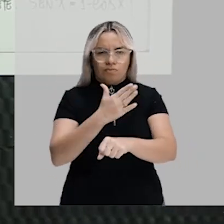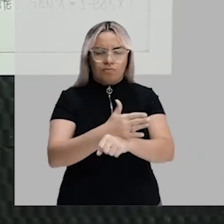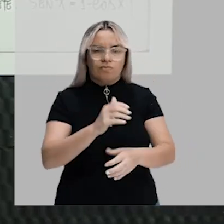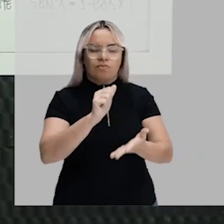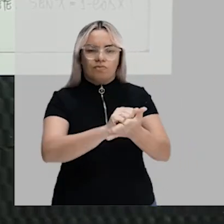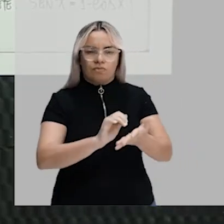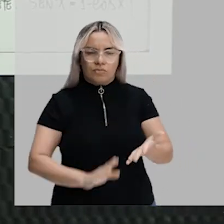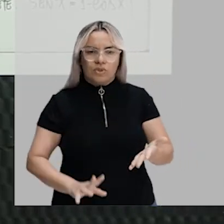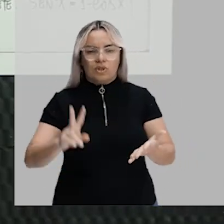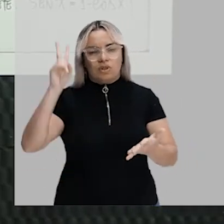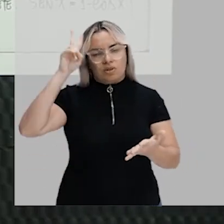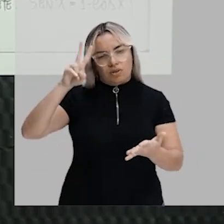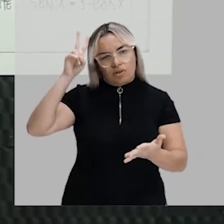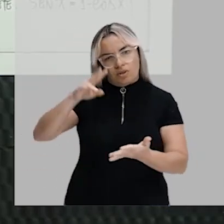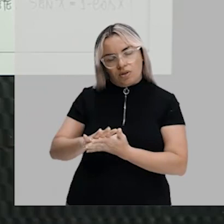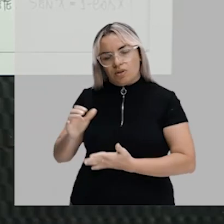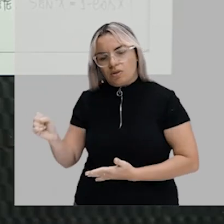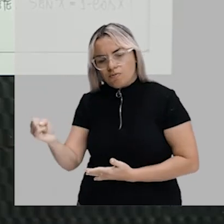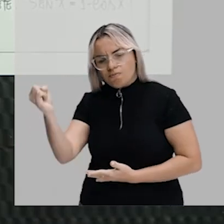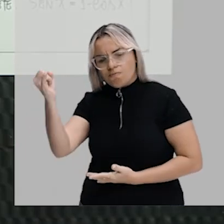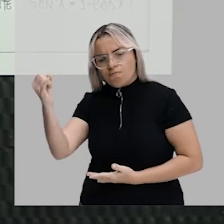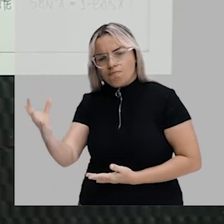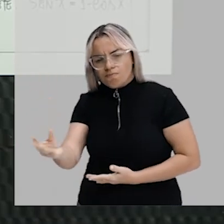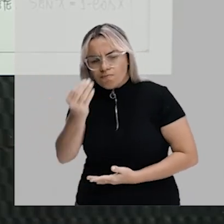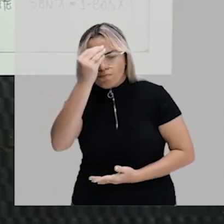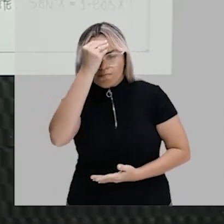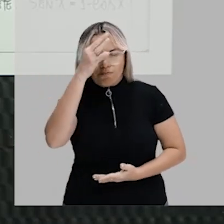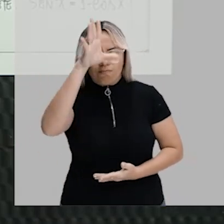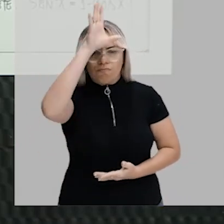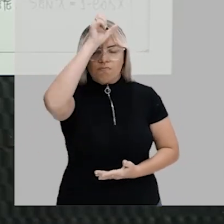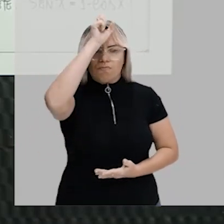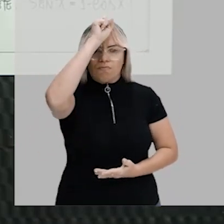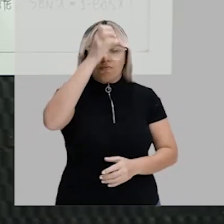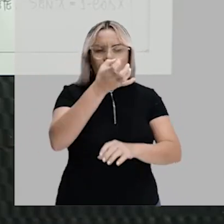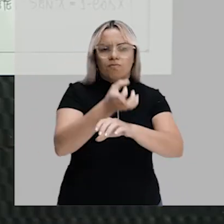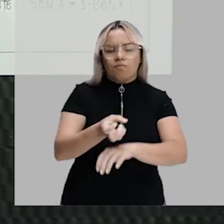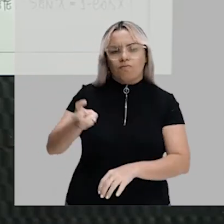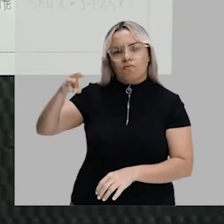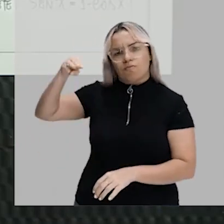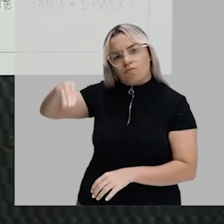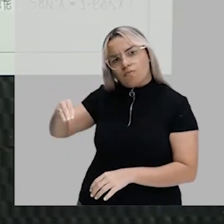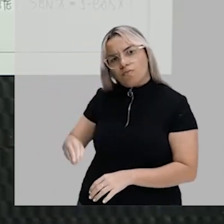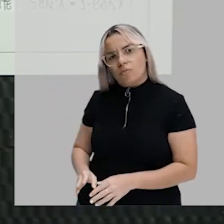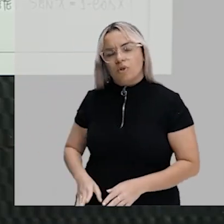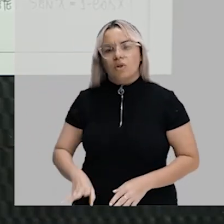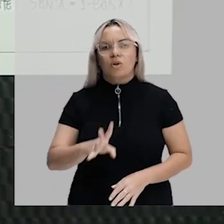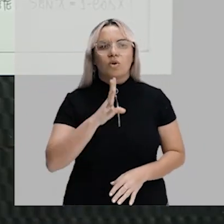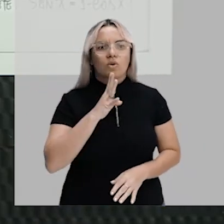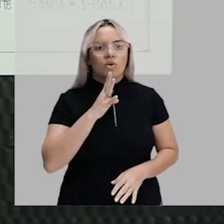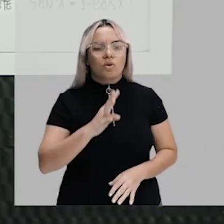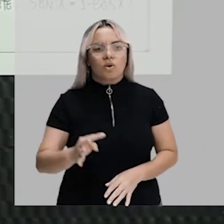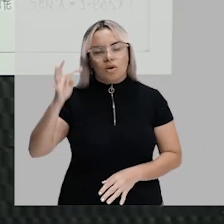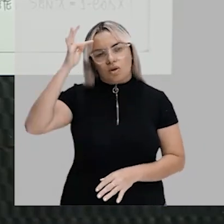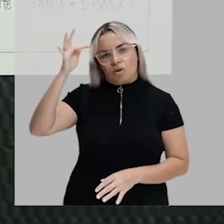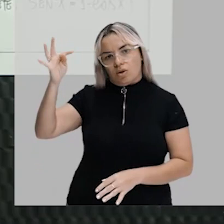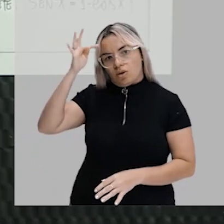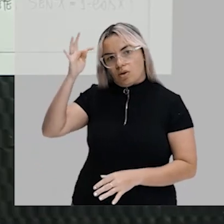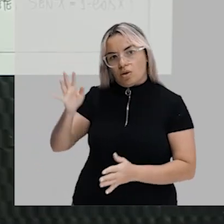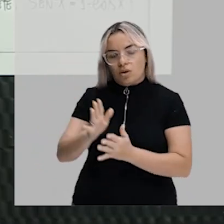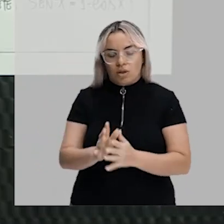é extremamente importante pra gente aprender matemática tá conhecer a teoria né o conceito que é importante